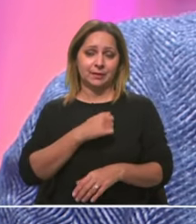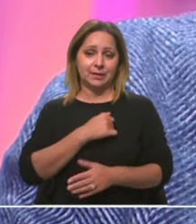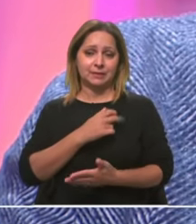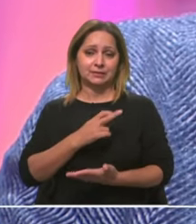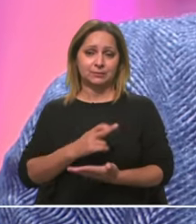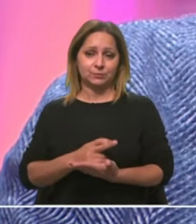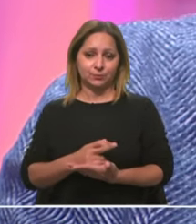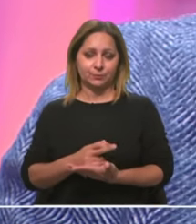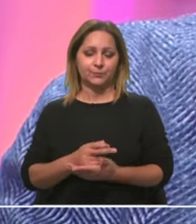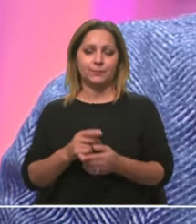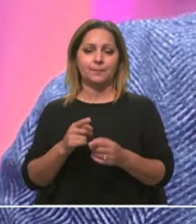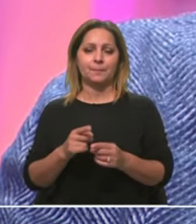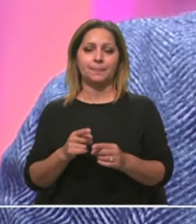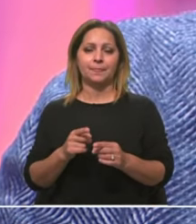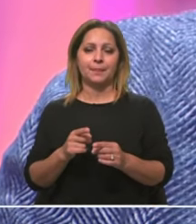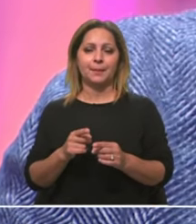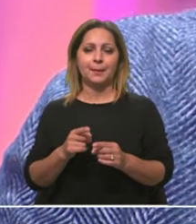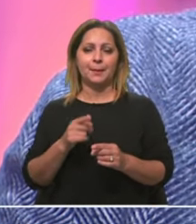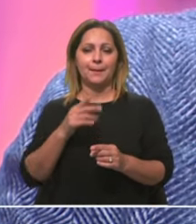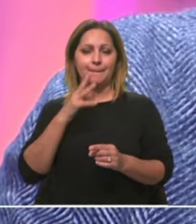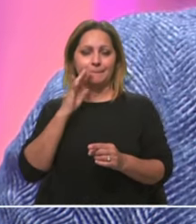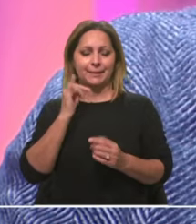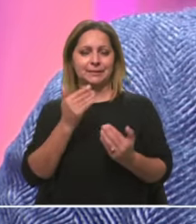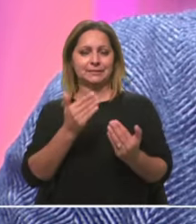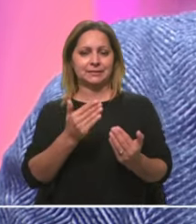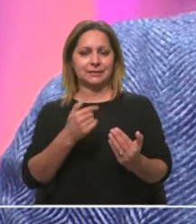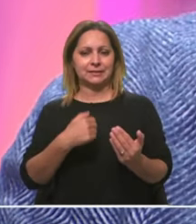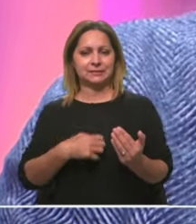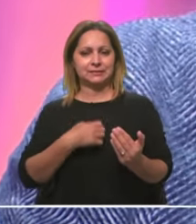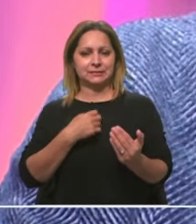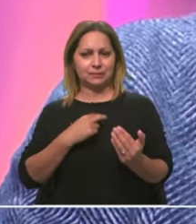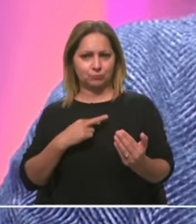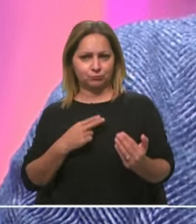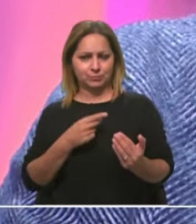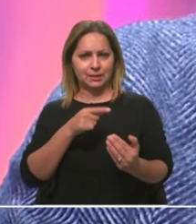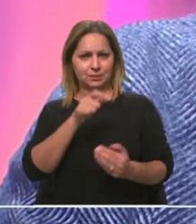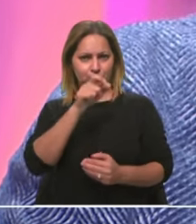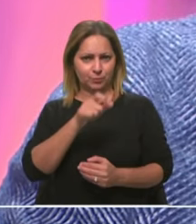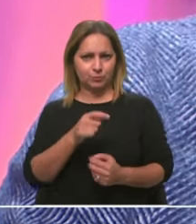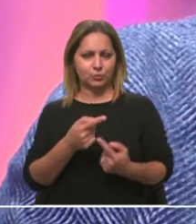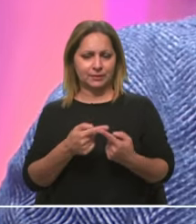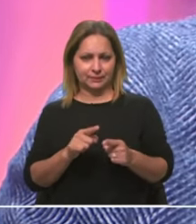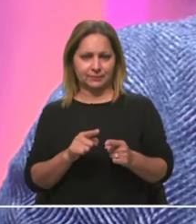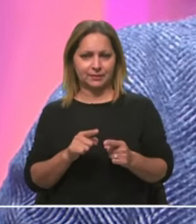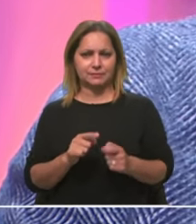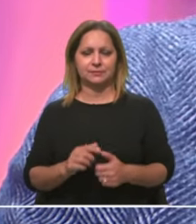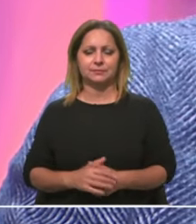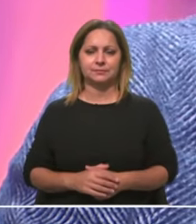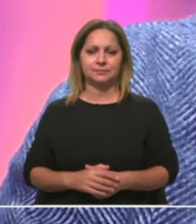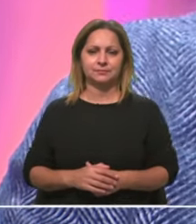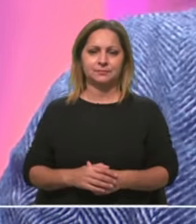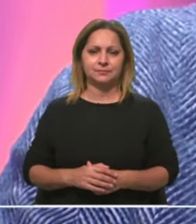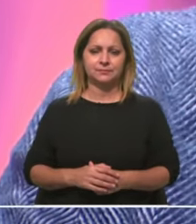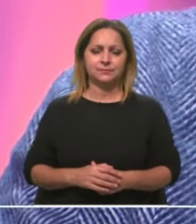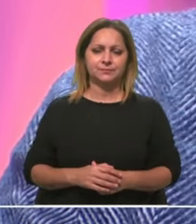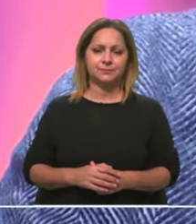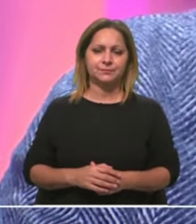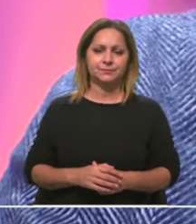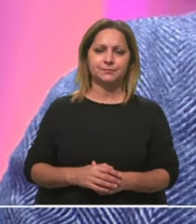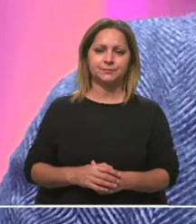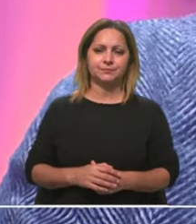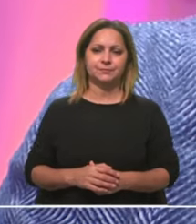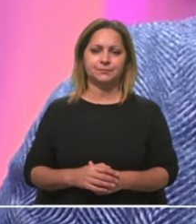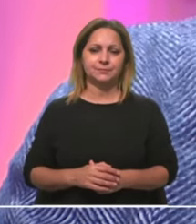família fact ser pai transformou-se És um homem diferente És um homem diferente deste que tens o o Lucas à tua